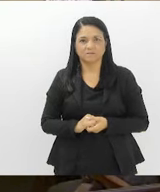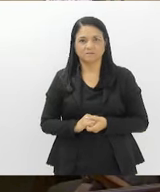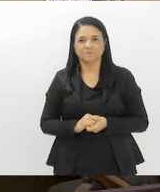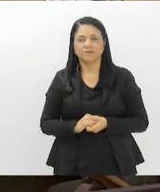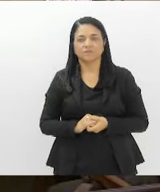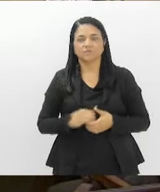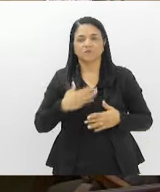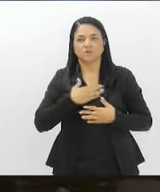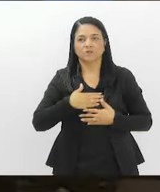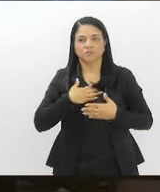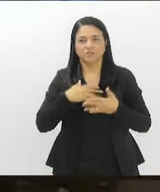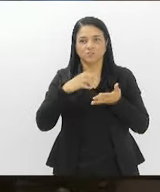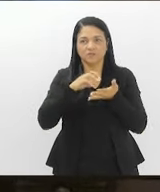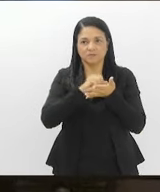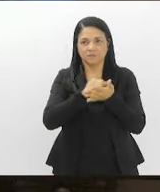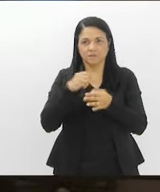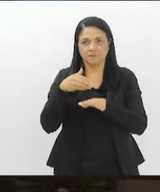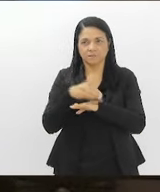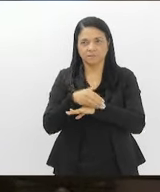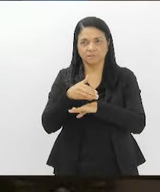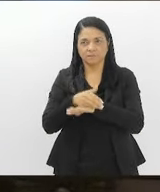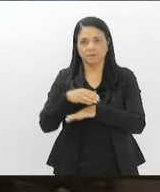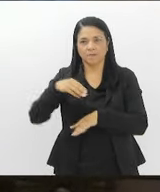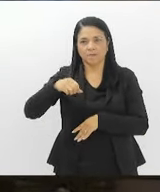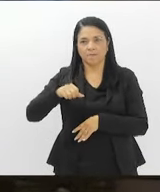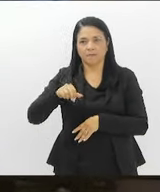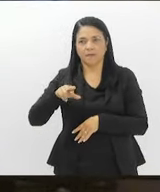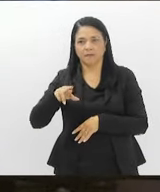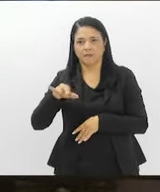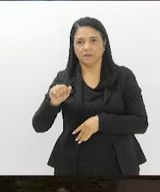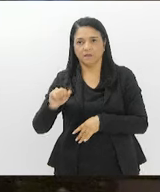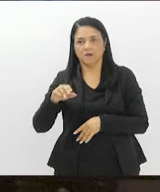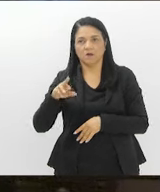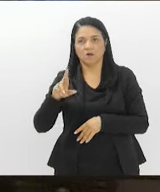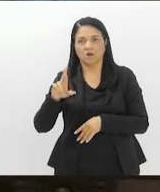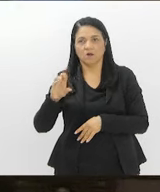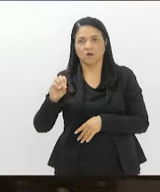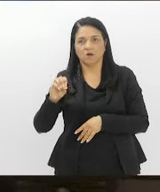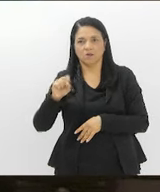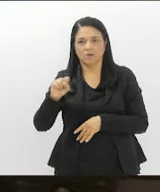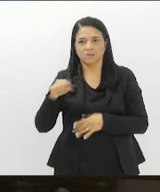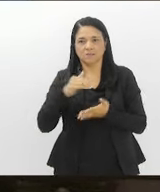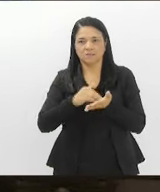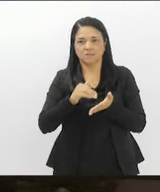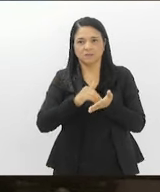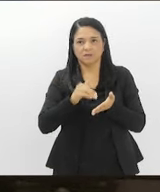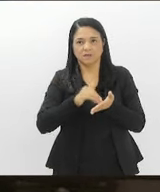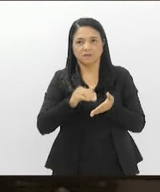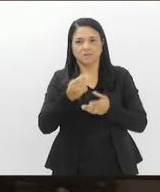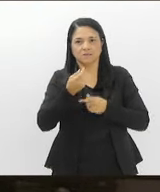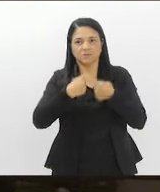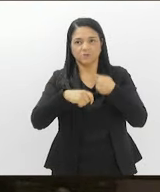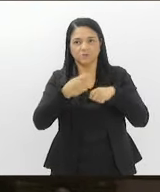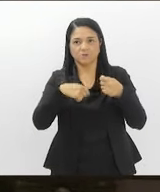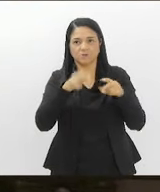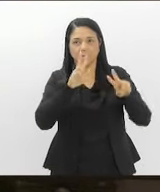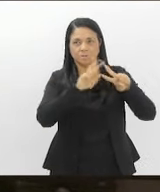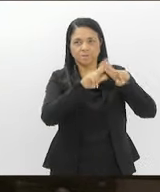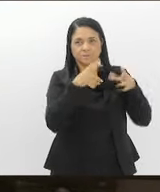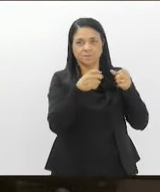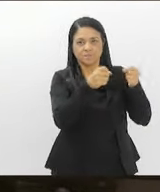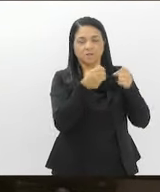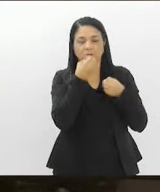Gostaria de registrar também a presença da querida Maria Rosa de Luca Nebel, secretária de Estado de Administração Penitenciária. Seja bem-vinda